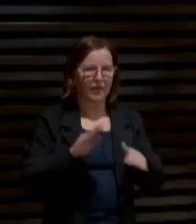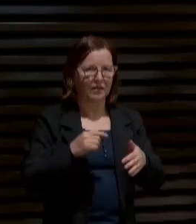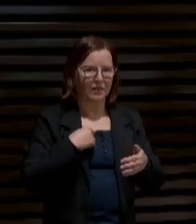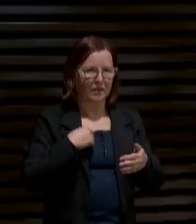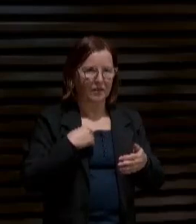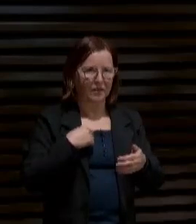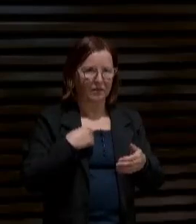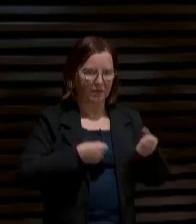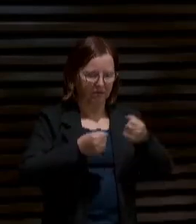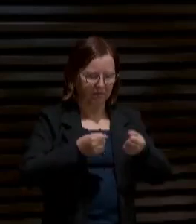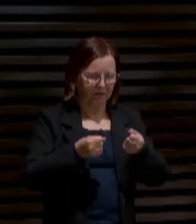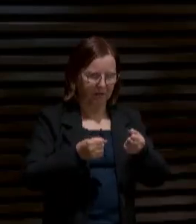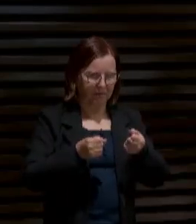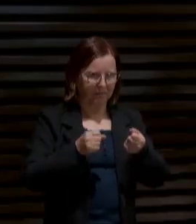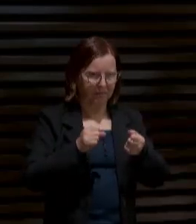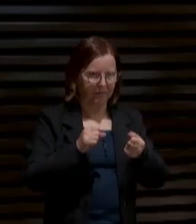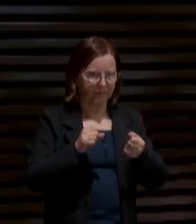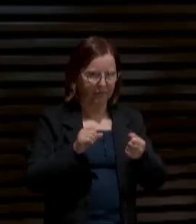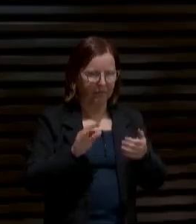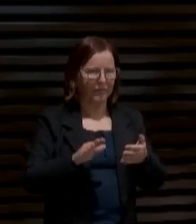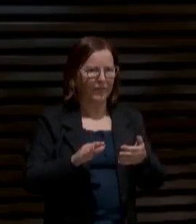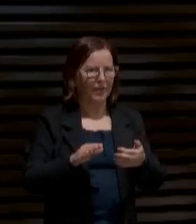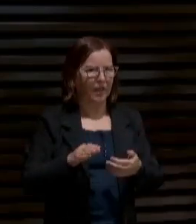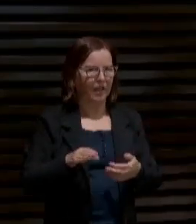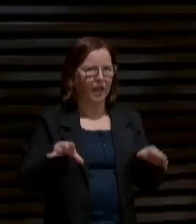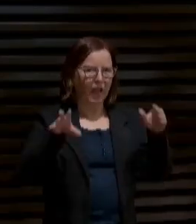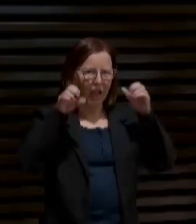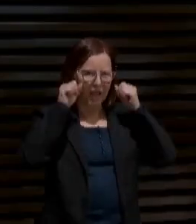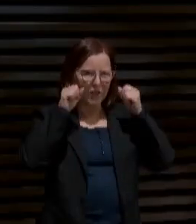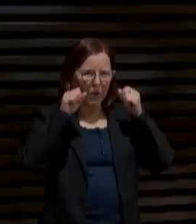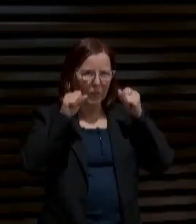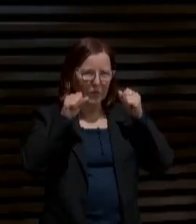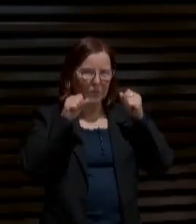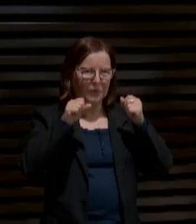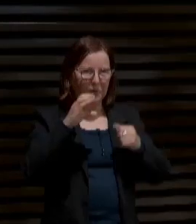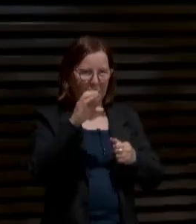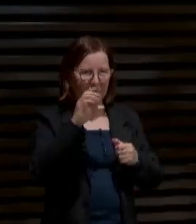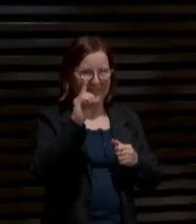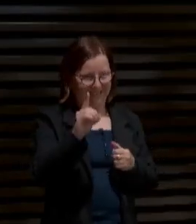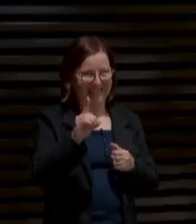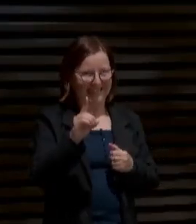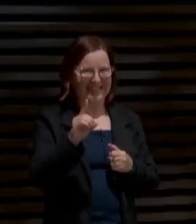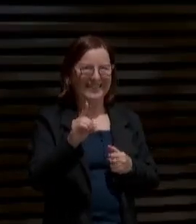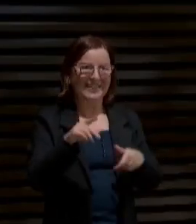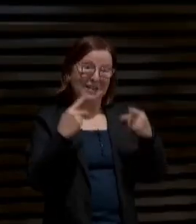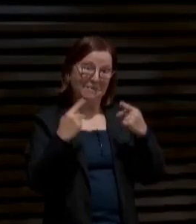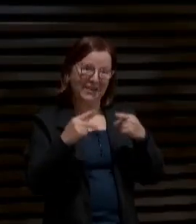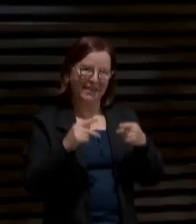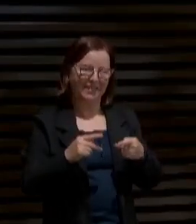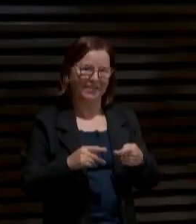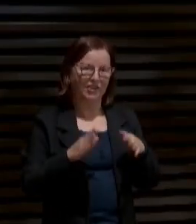era a boquinha eu volto e o osso de novo eu volto e o osso de novo já fiquei três meses ouvindo um